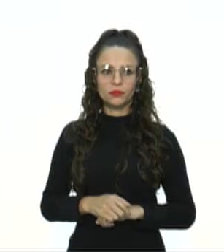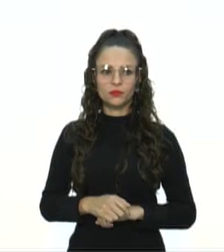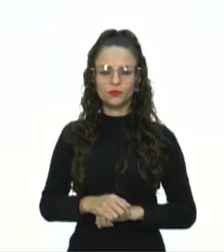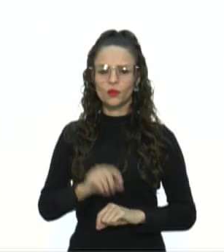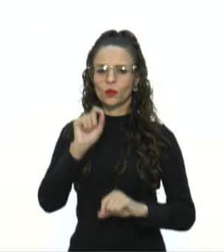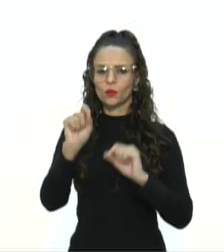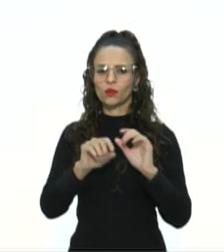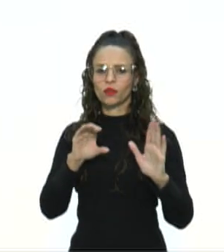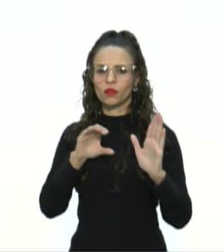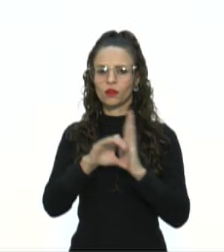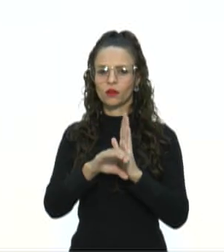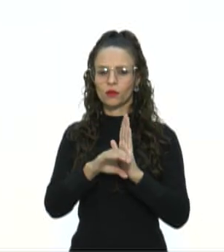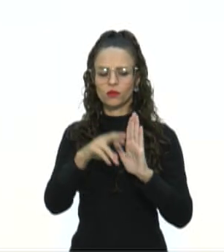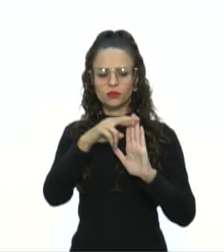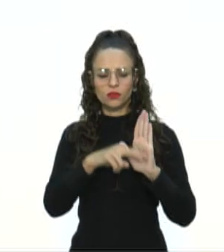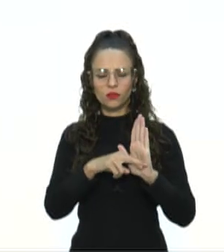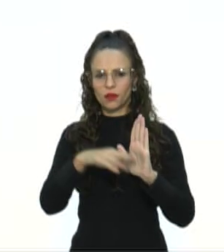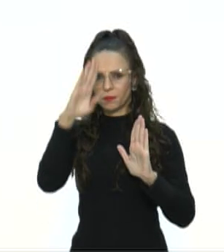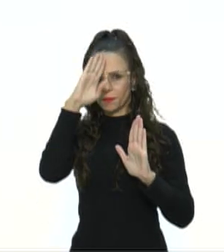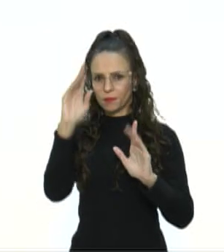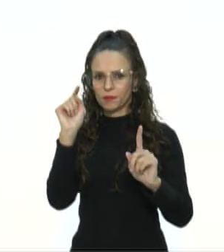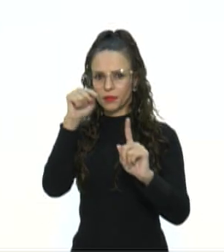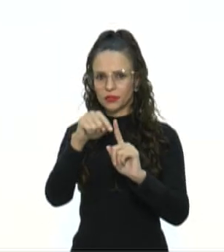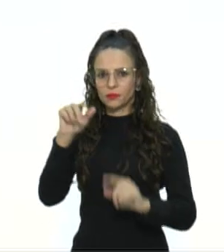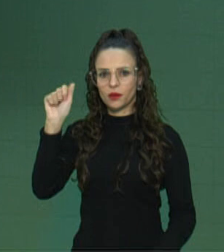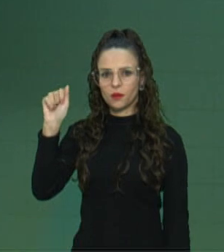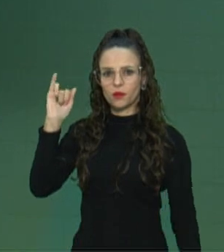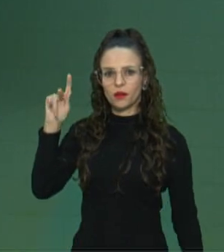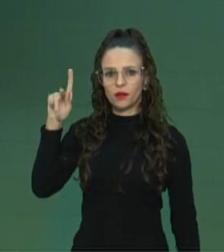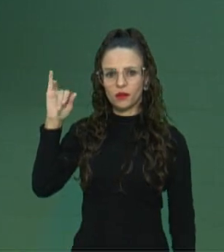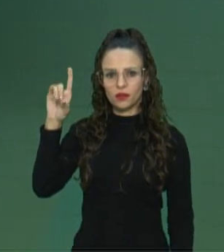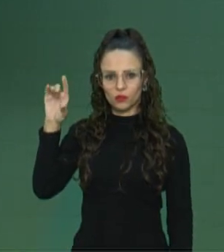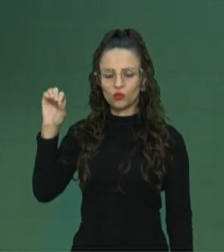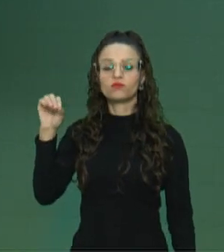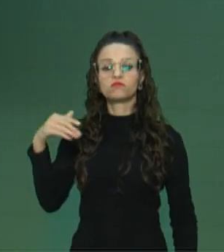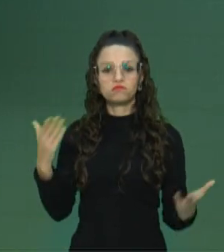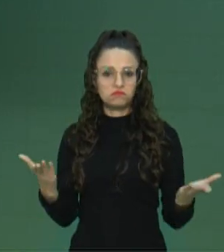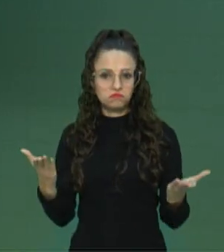qual é o conceito fundamental do Aikido? Vocês vão ter um tempinho também